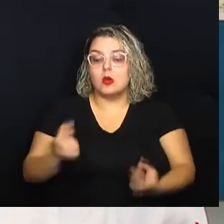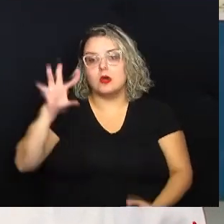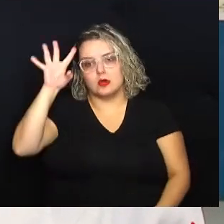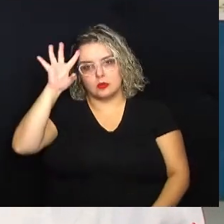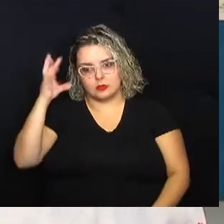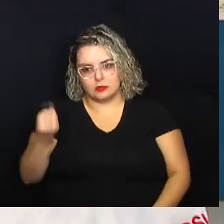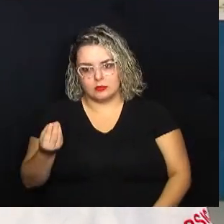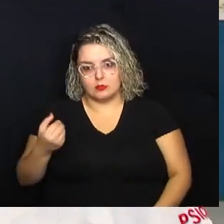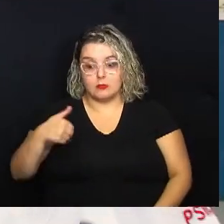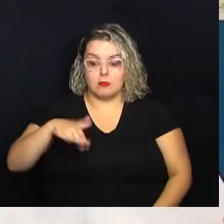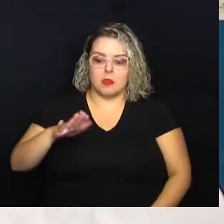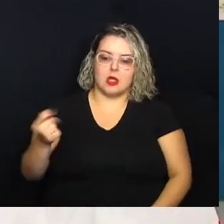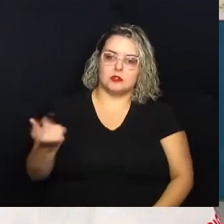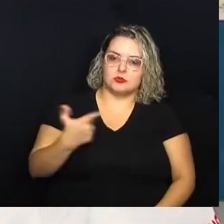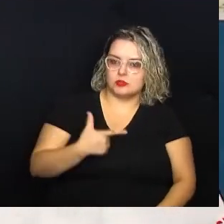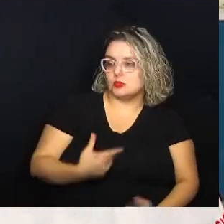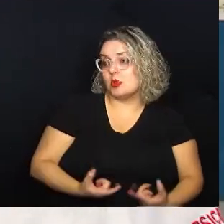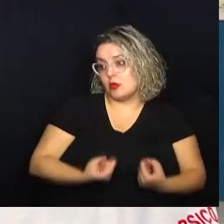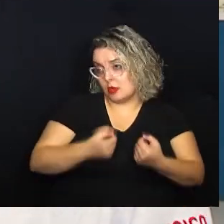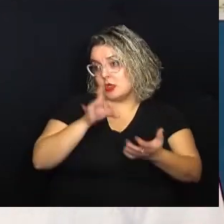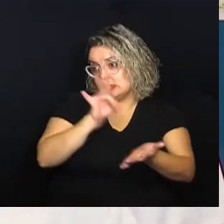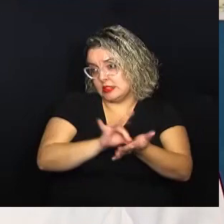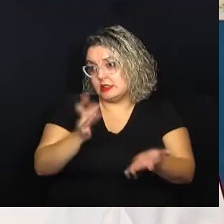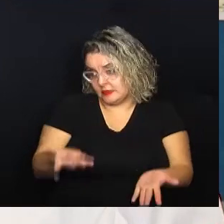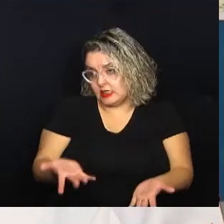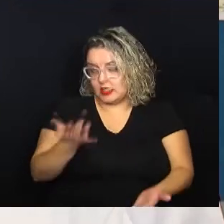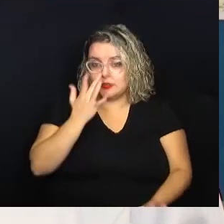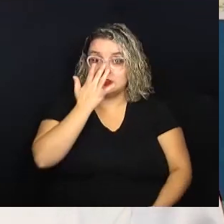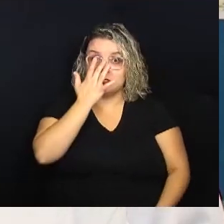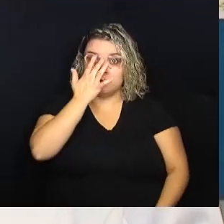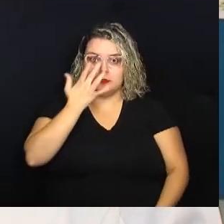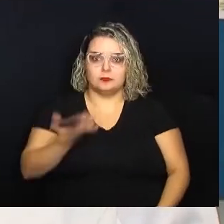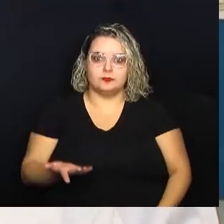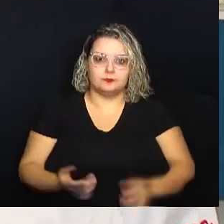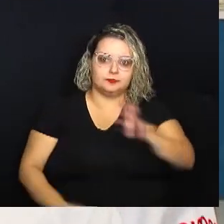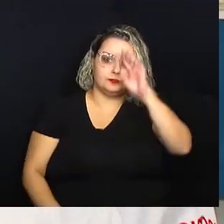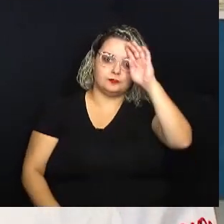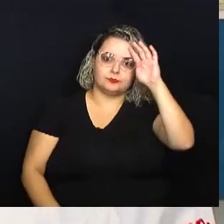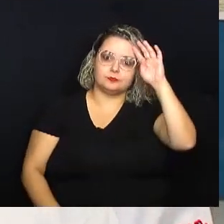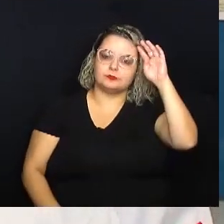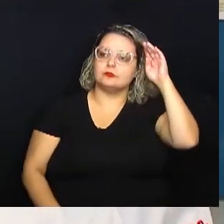é, com algumas compreensões para além do câncer, na verdade, né?